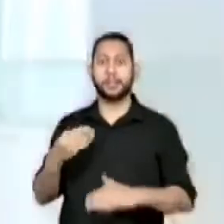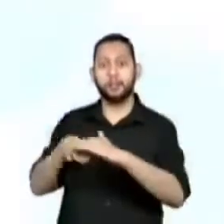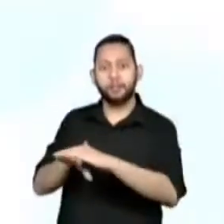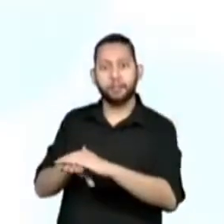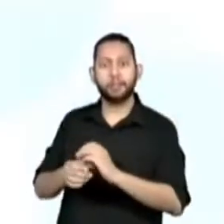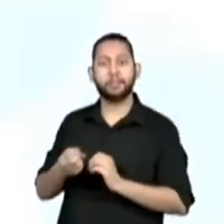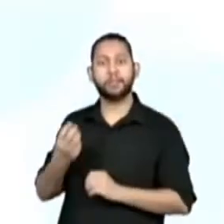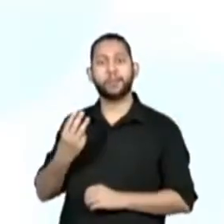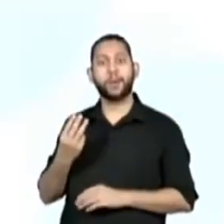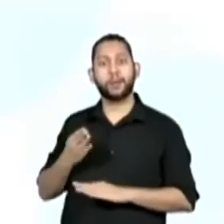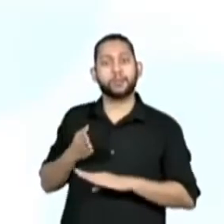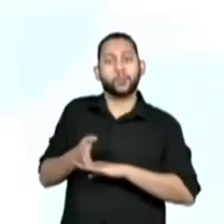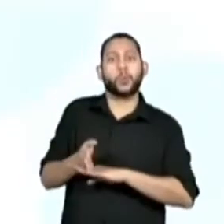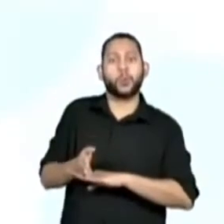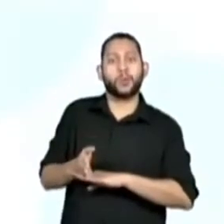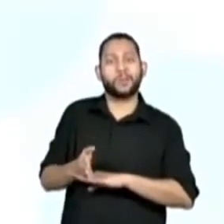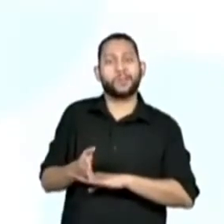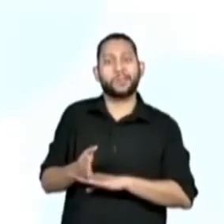o primeiro,